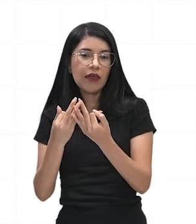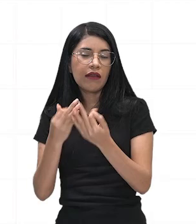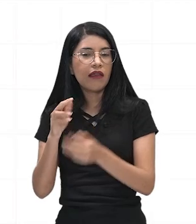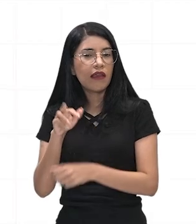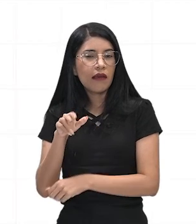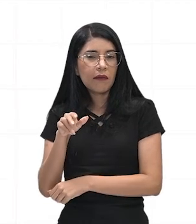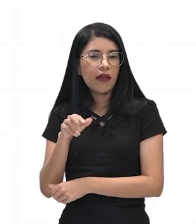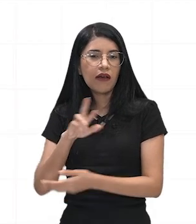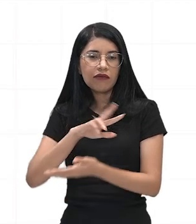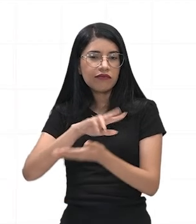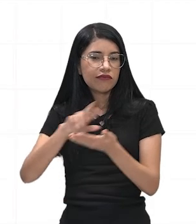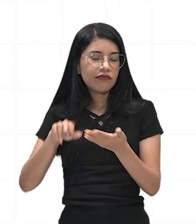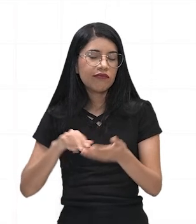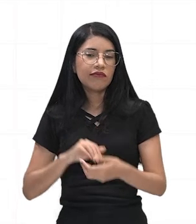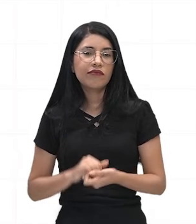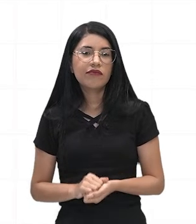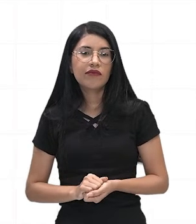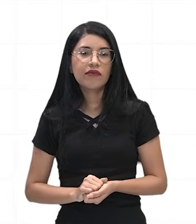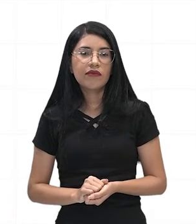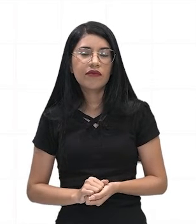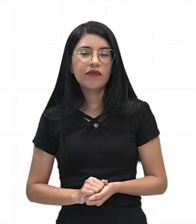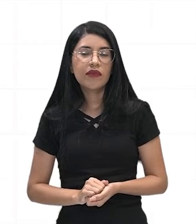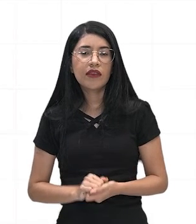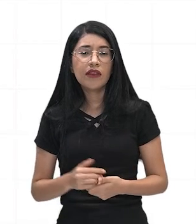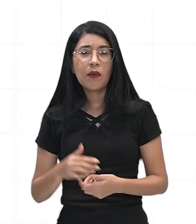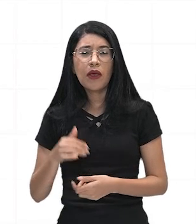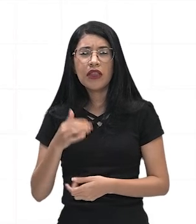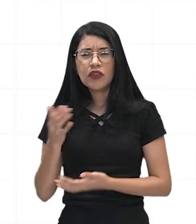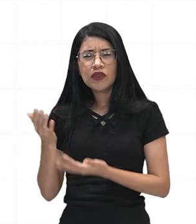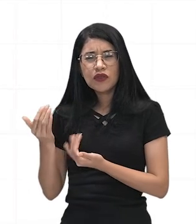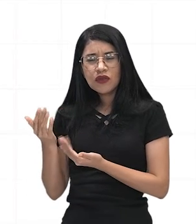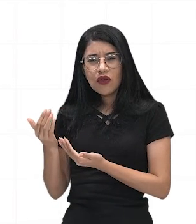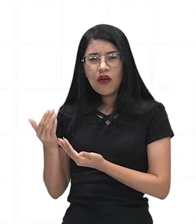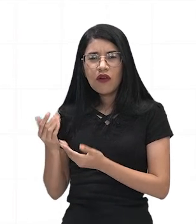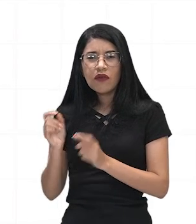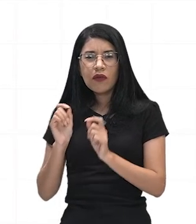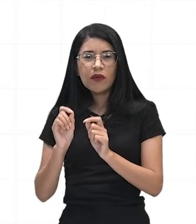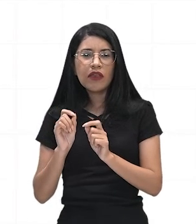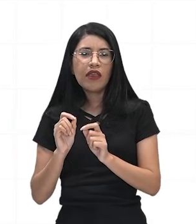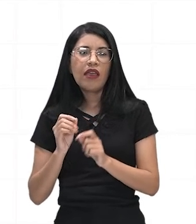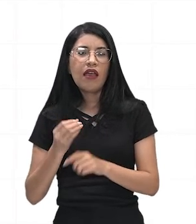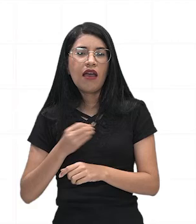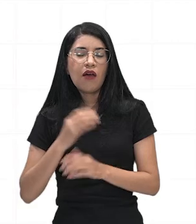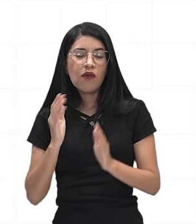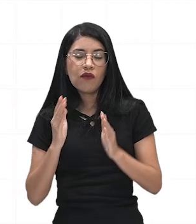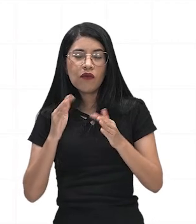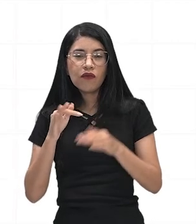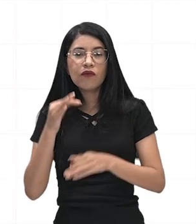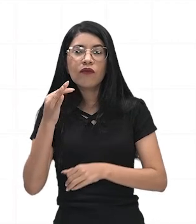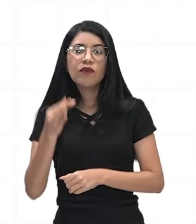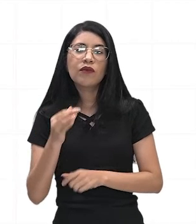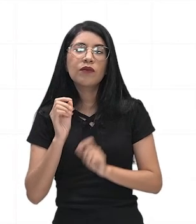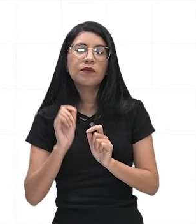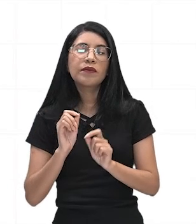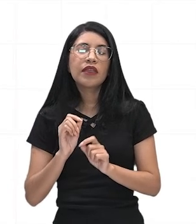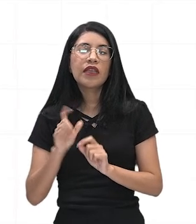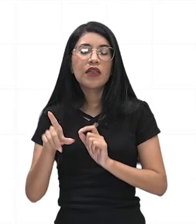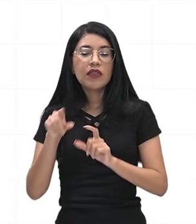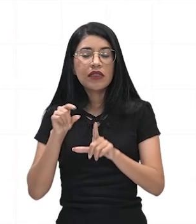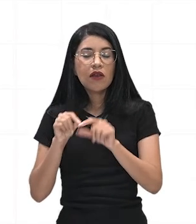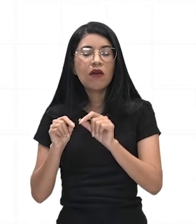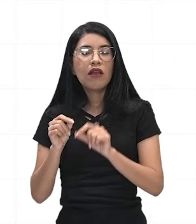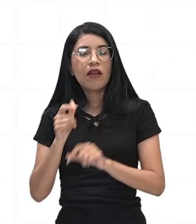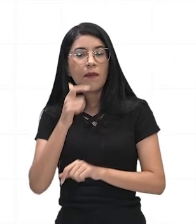coisa interessante, olha só, desde jovens, seus destinos eram muitas das vezes determinados pelos